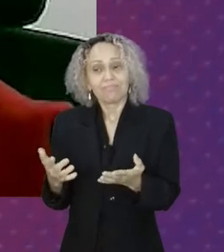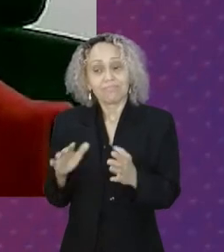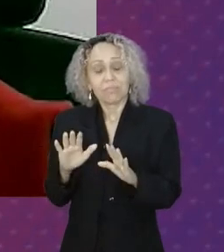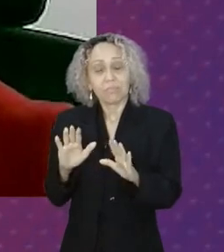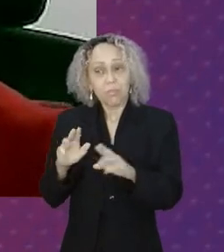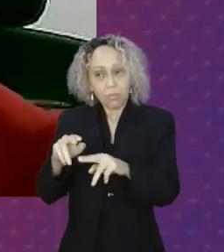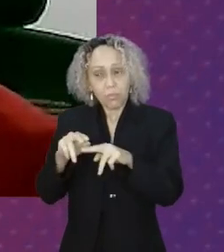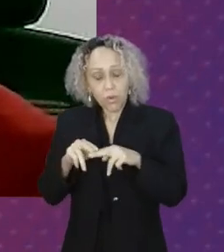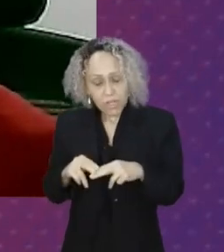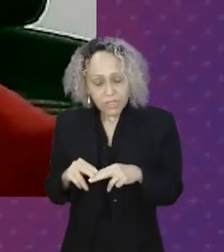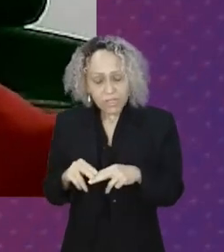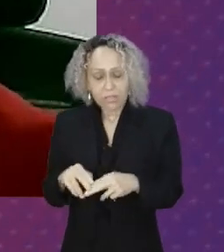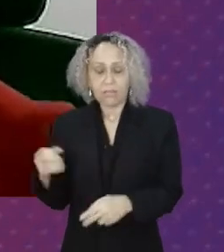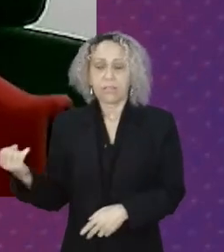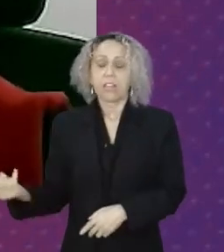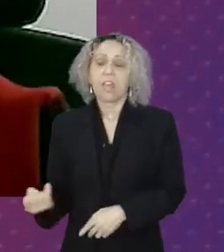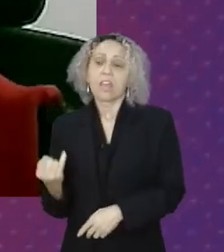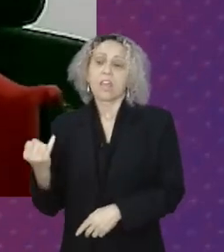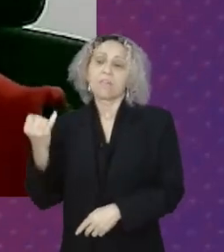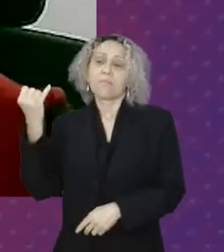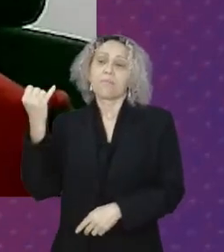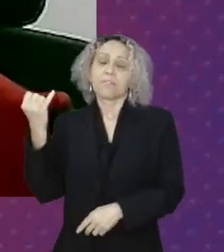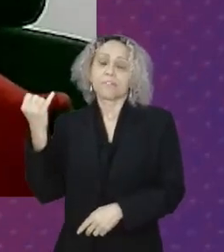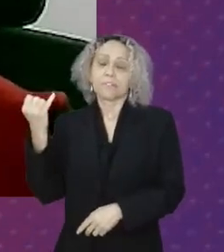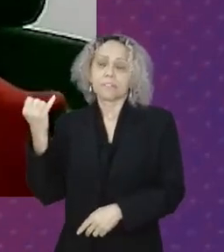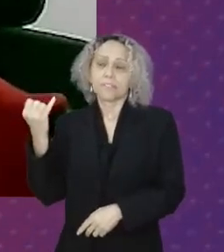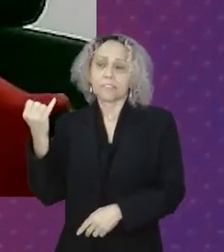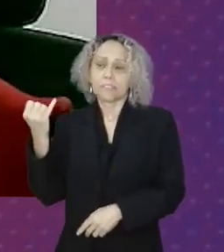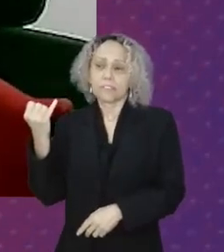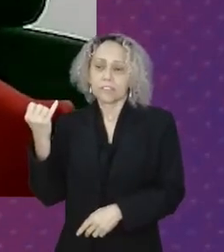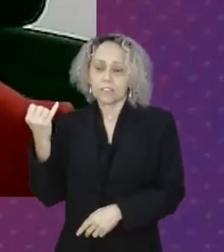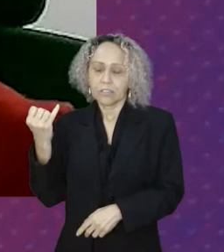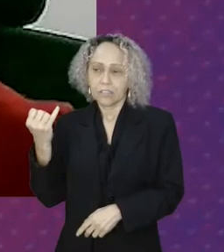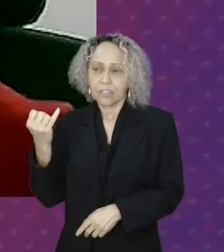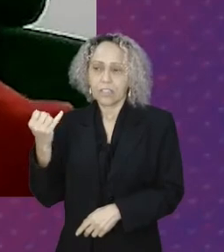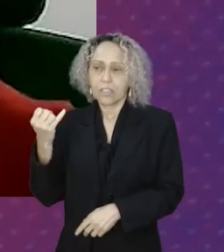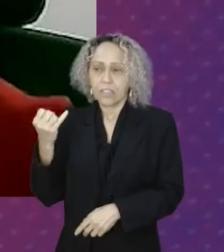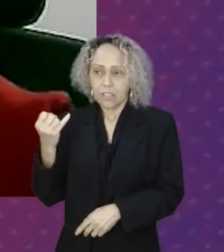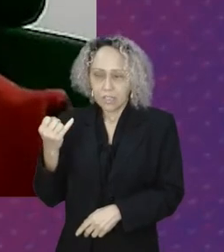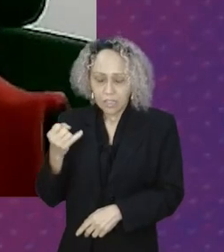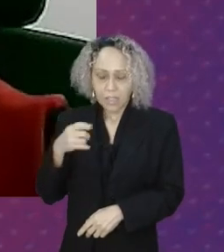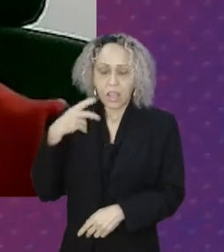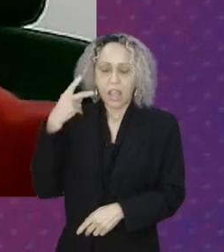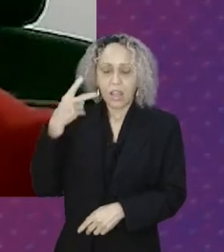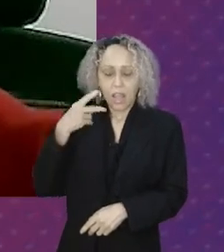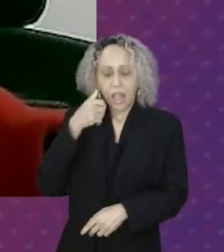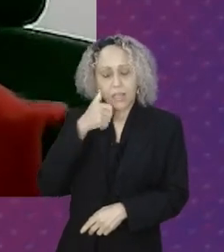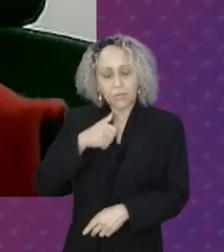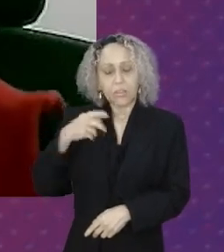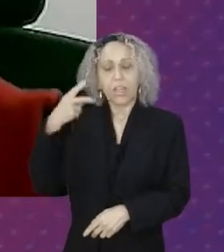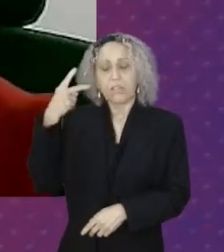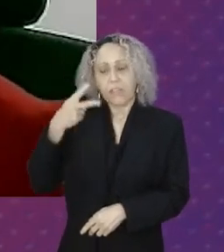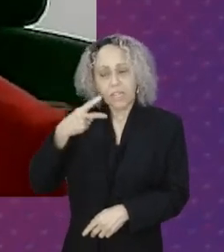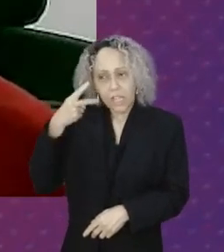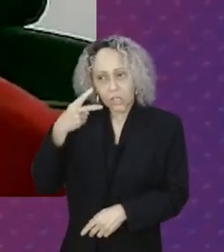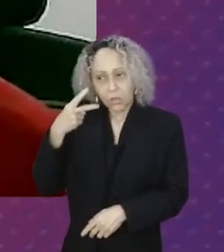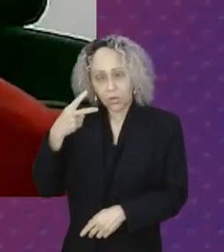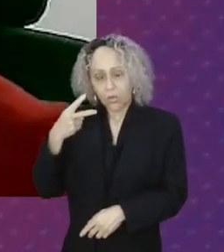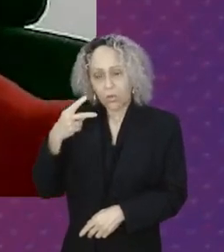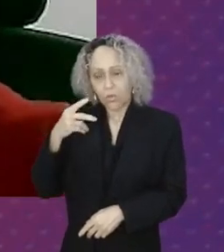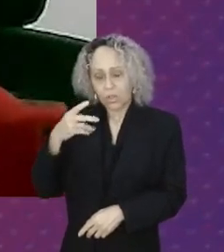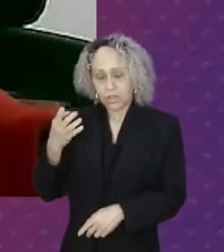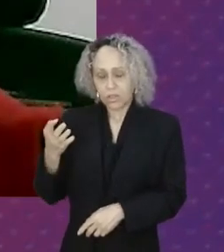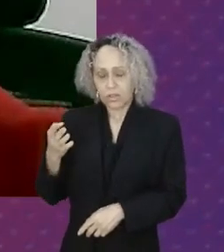é fundamental que as vereadoras, sobretudo, as mulheres da